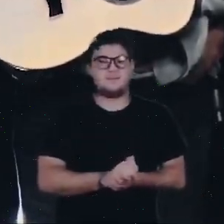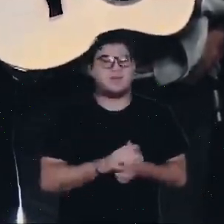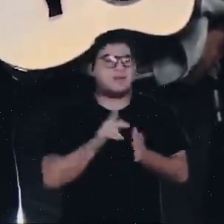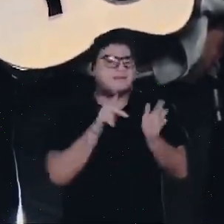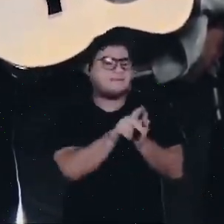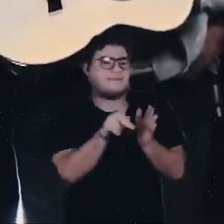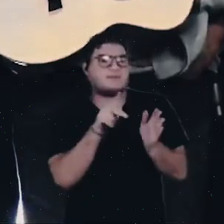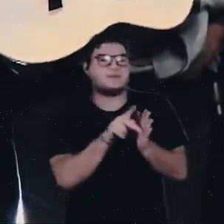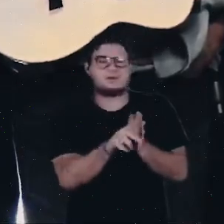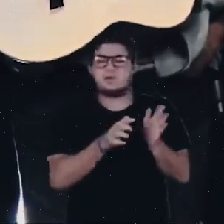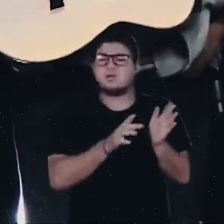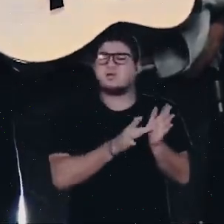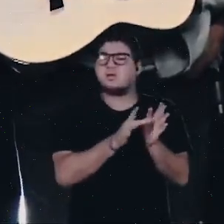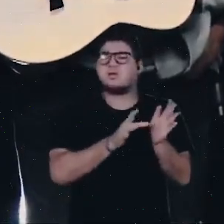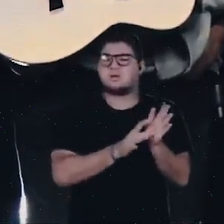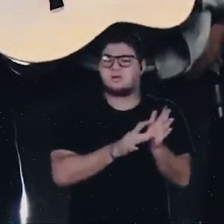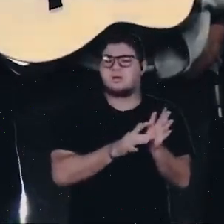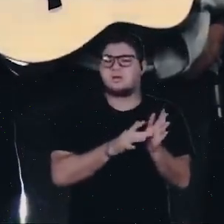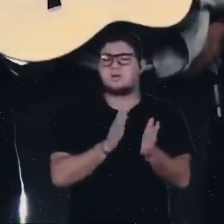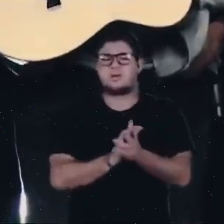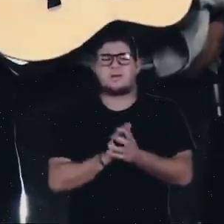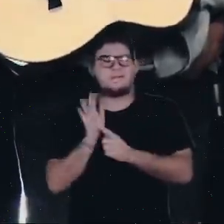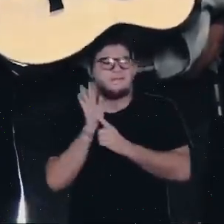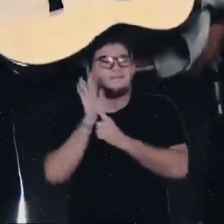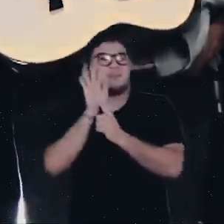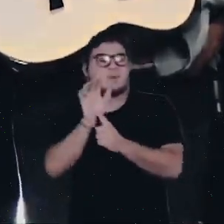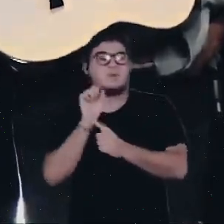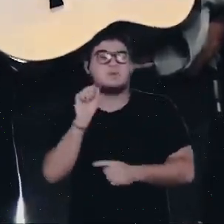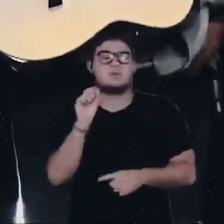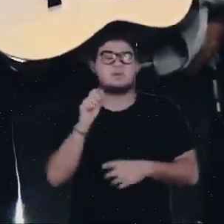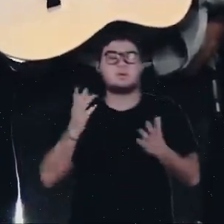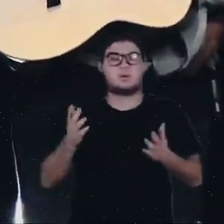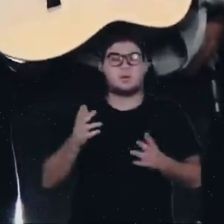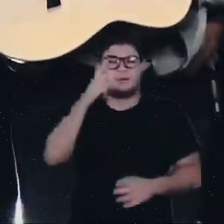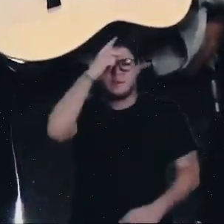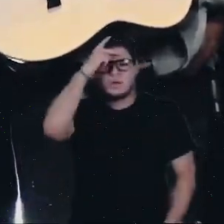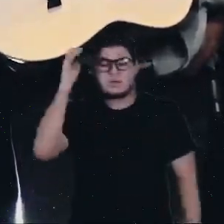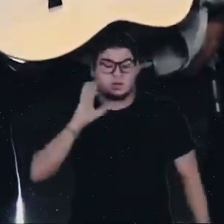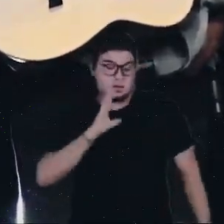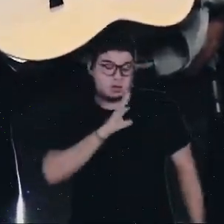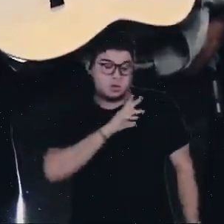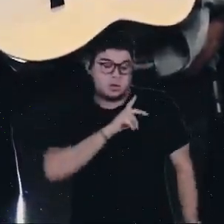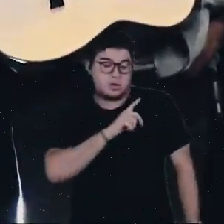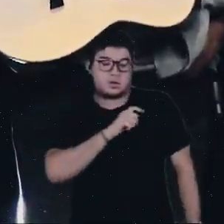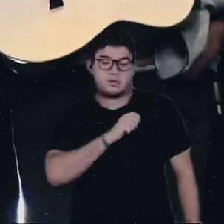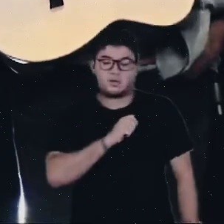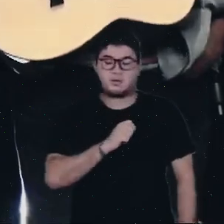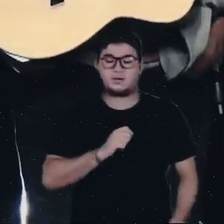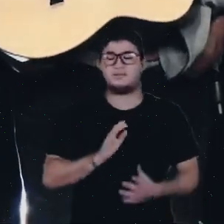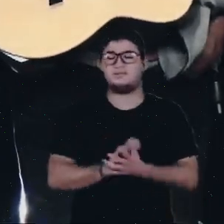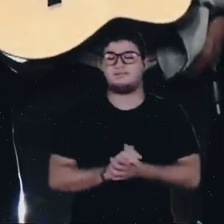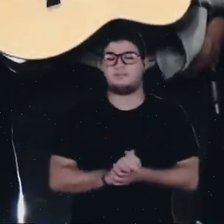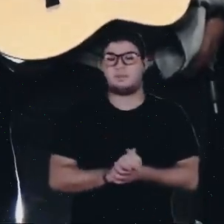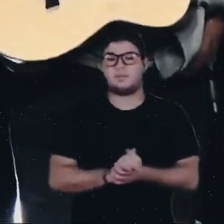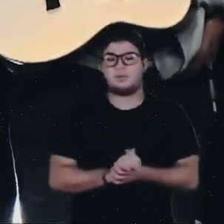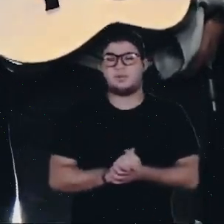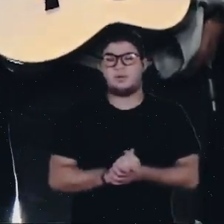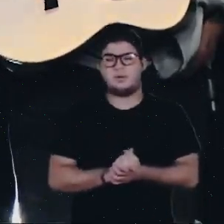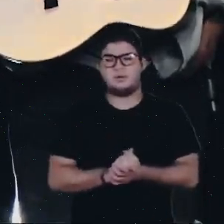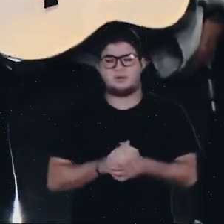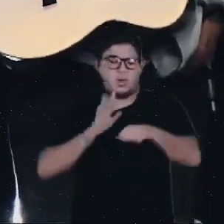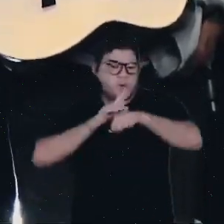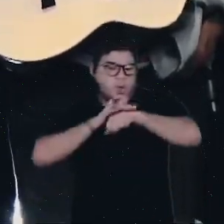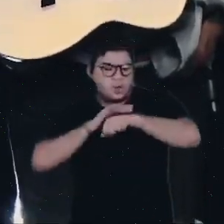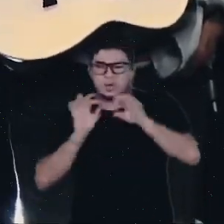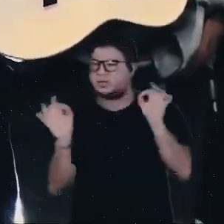Pesquisas que foram feitas mostram que pessoas que amam tendem a ficar menos doentes, doentes